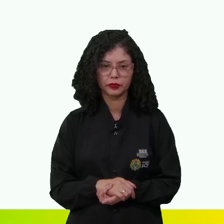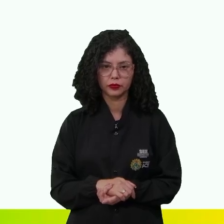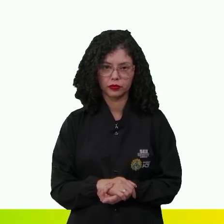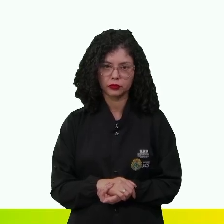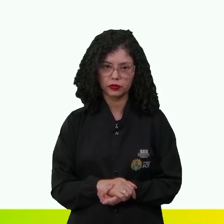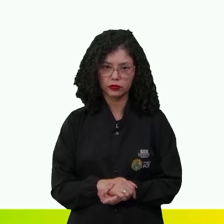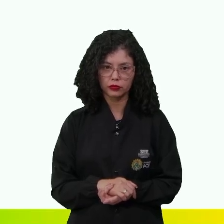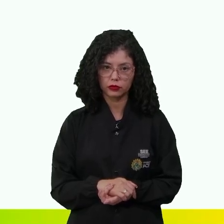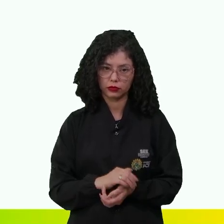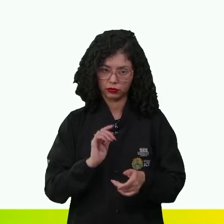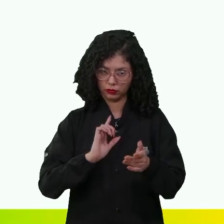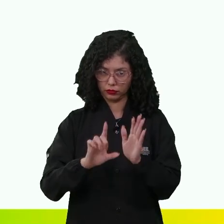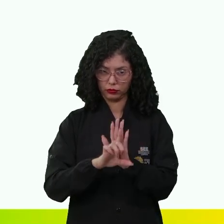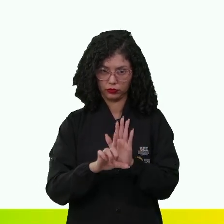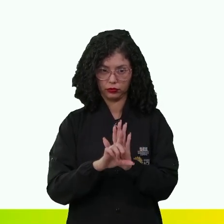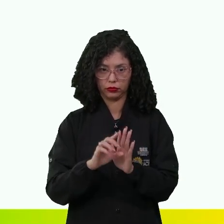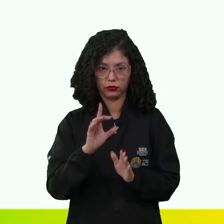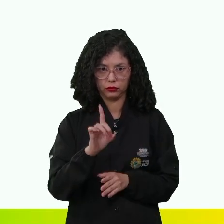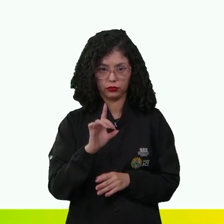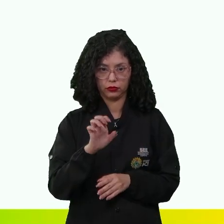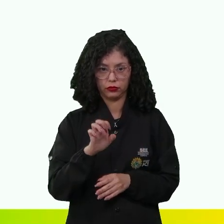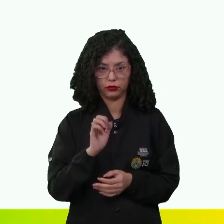ser lei de Boyle.